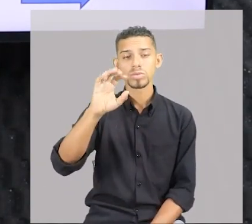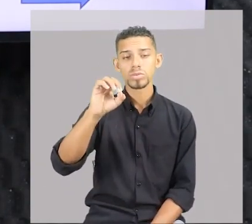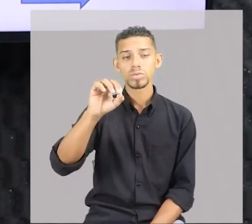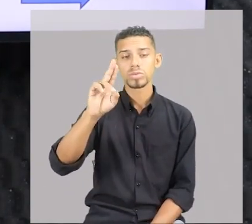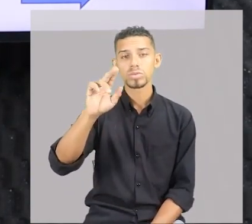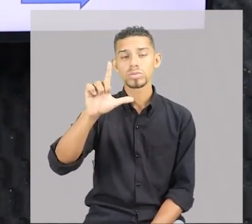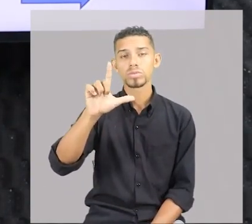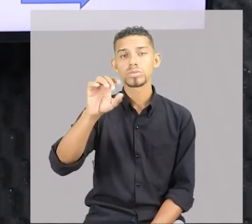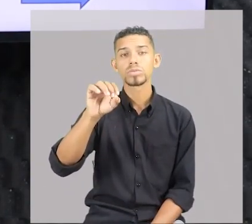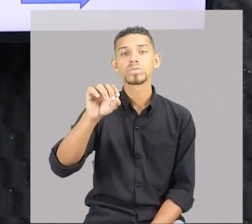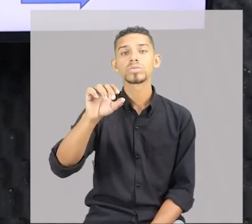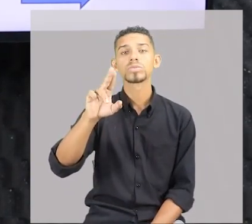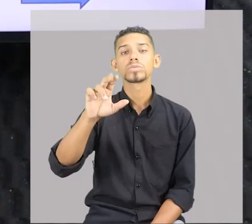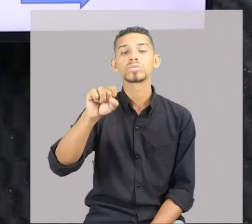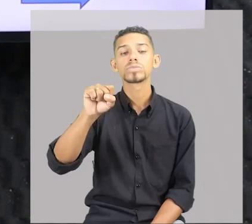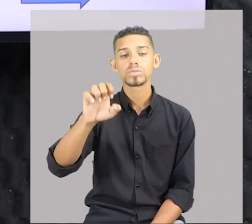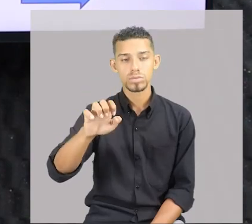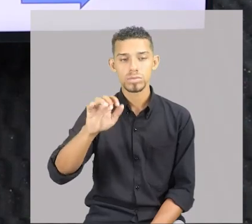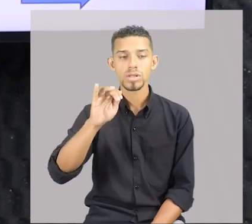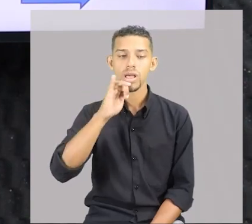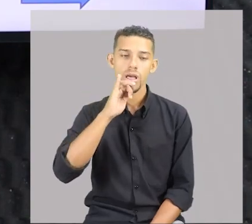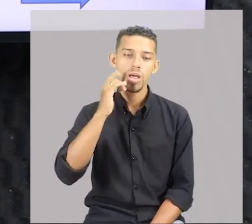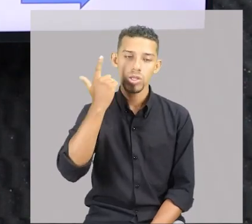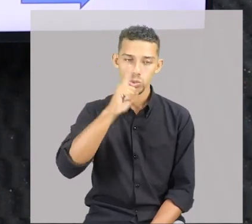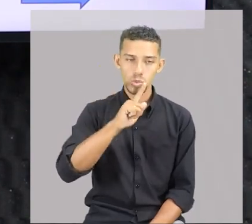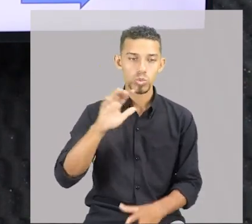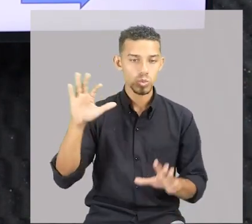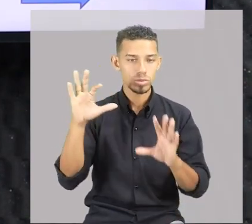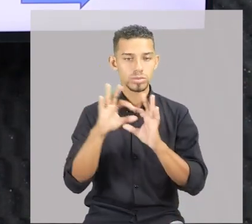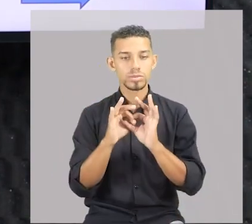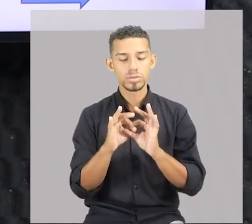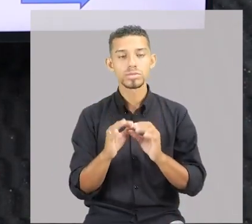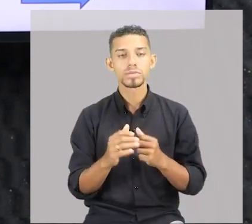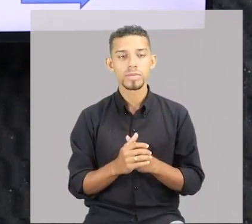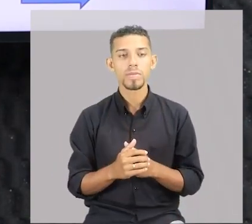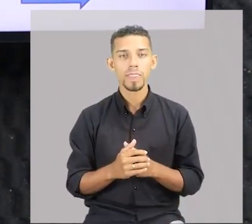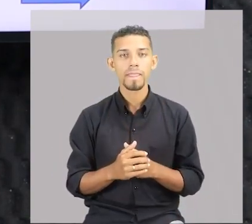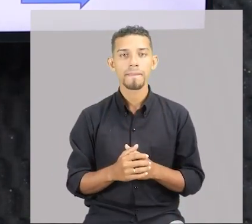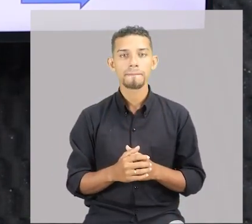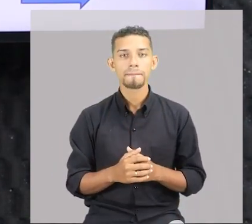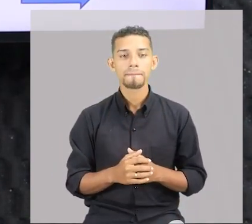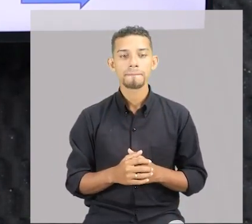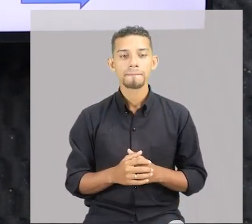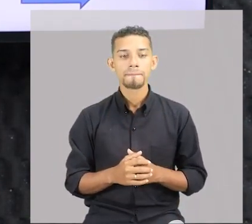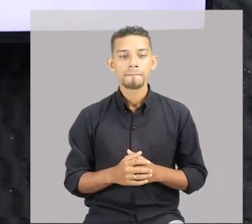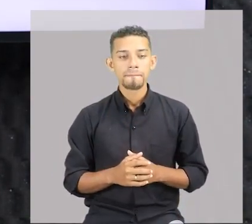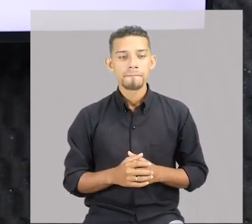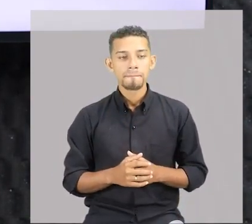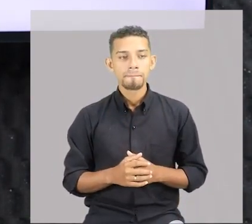essa associação, essa ligação na Toulouse e na bossa, beleza?